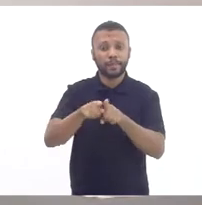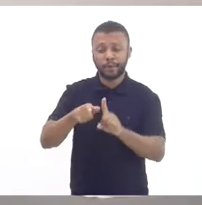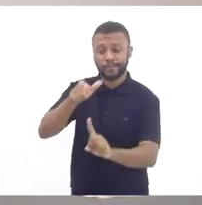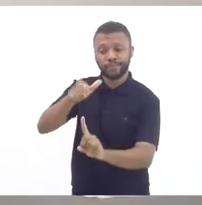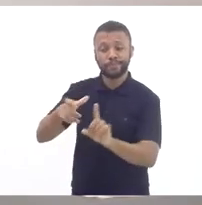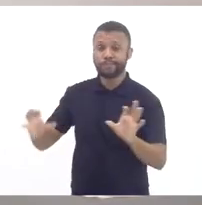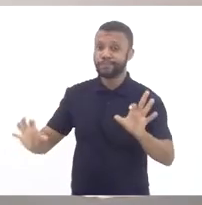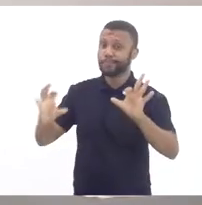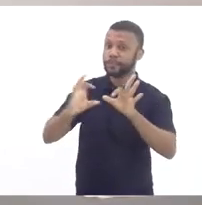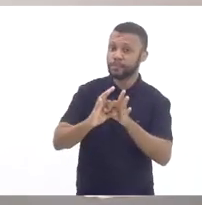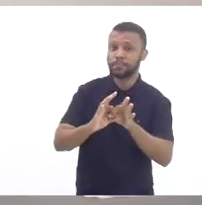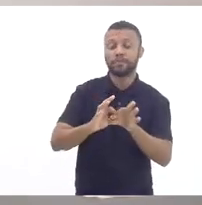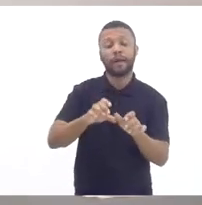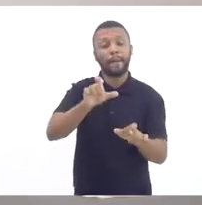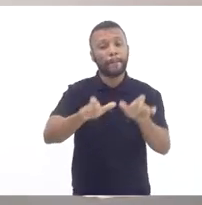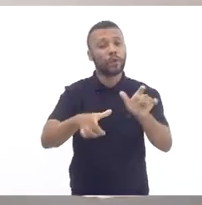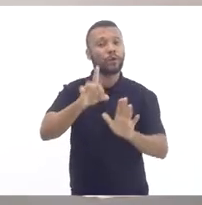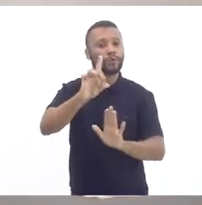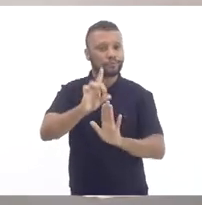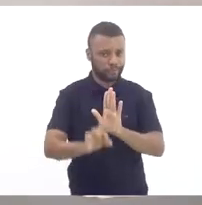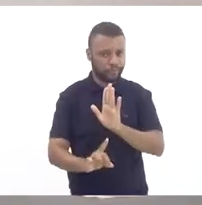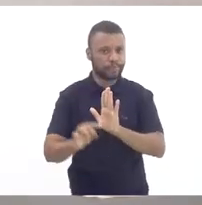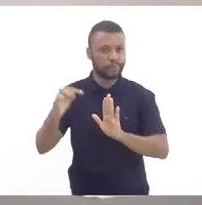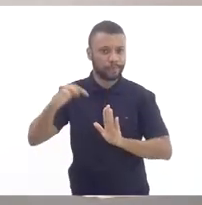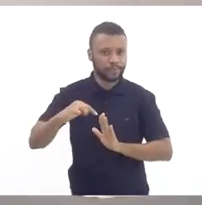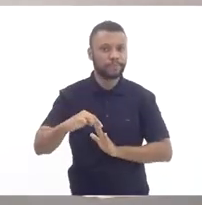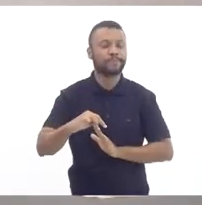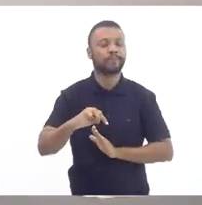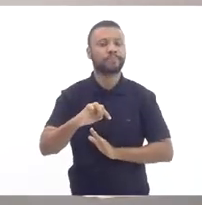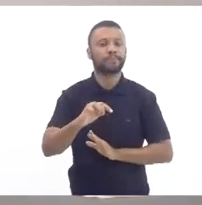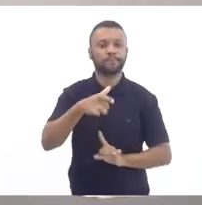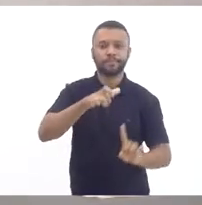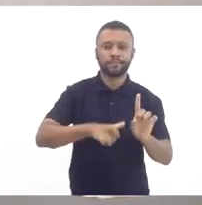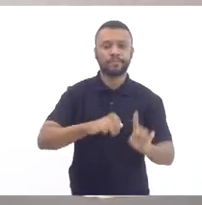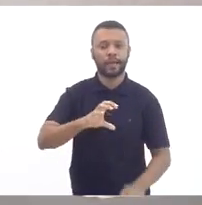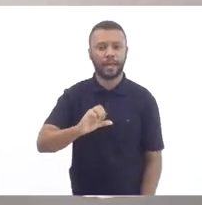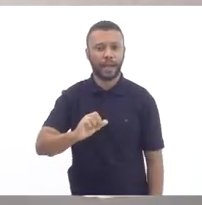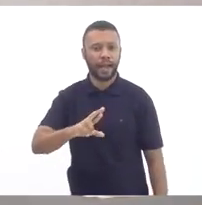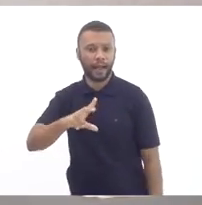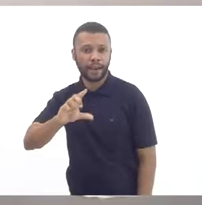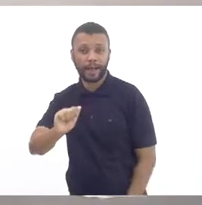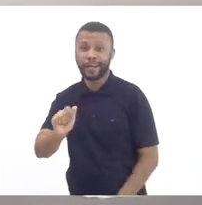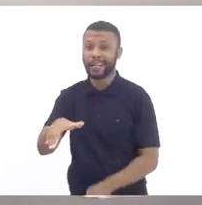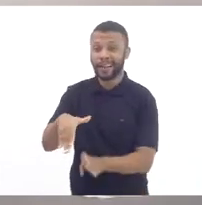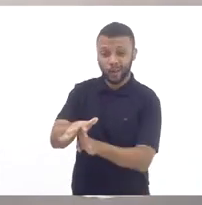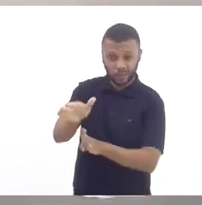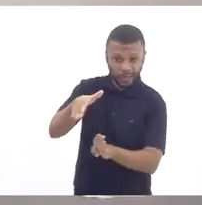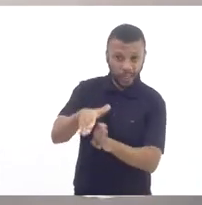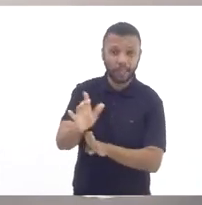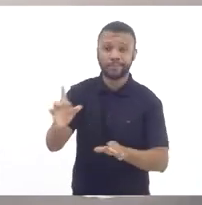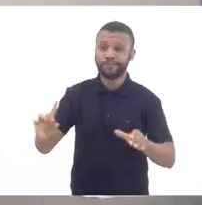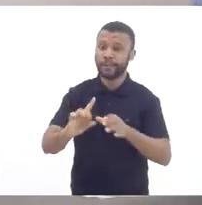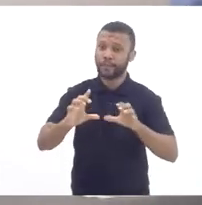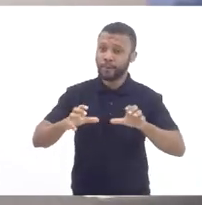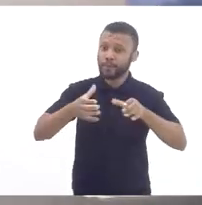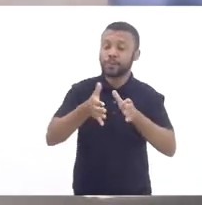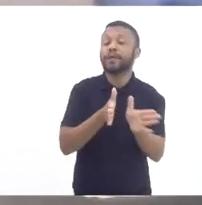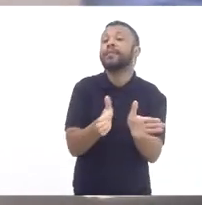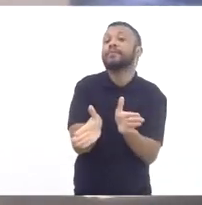com Deficiência, a senhora Carla D'Amato, conselheira e membro da Comissão de Acessibilidade, e a senhora